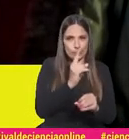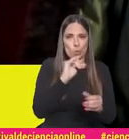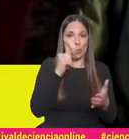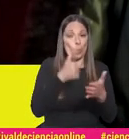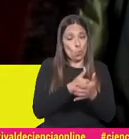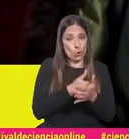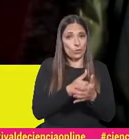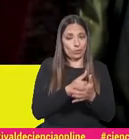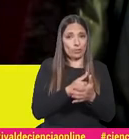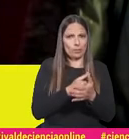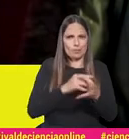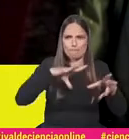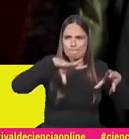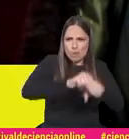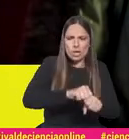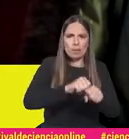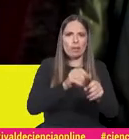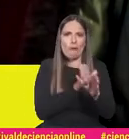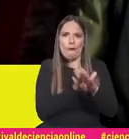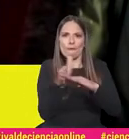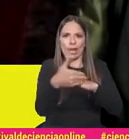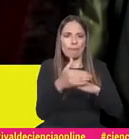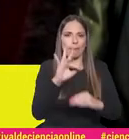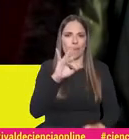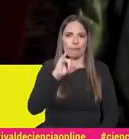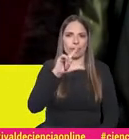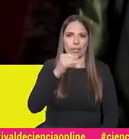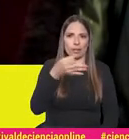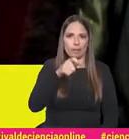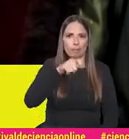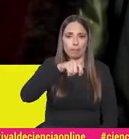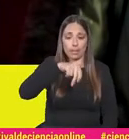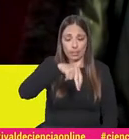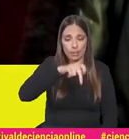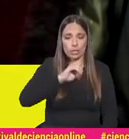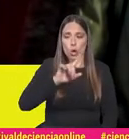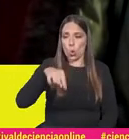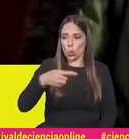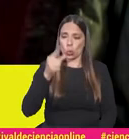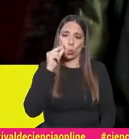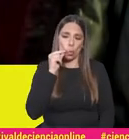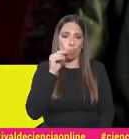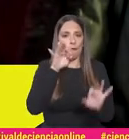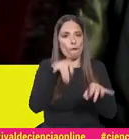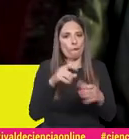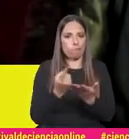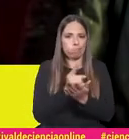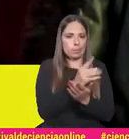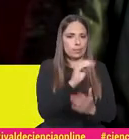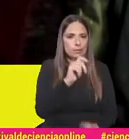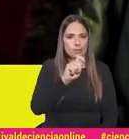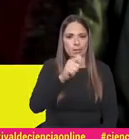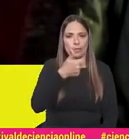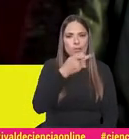perdeu a vida numa emboscada nas Filipinas, e foi Sebastião de Elcano que conseguiu depois acabar a viagem. Quando chegou